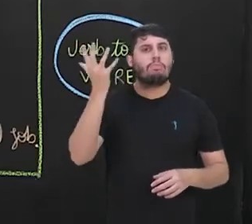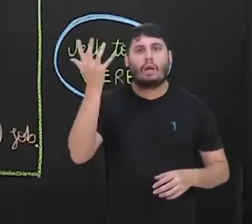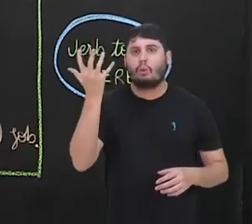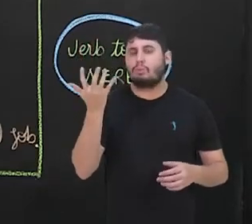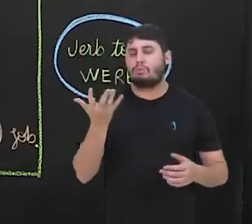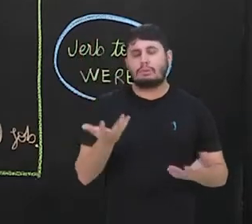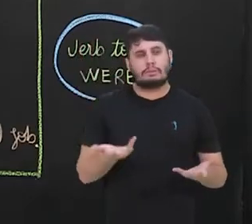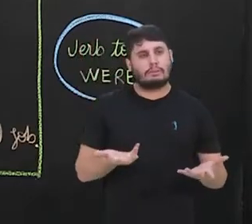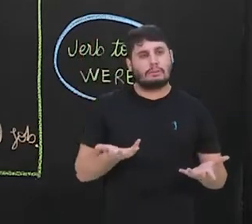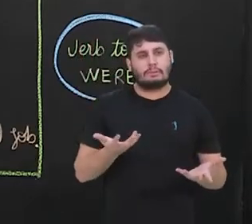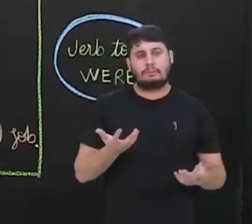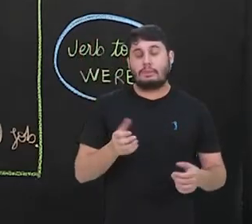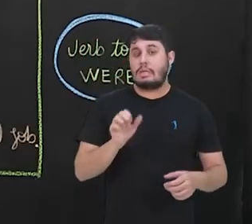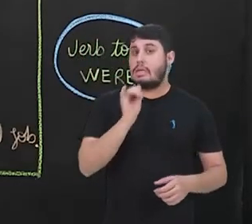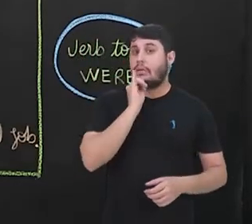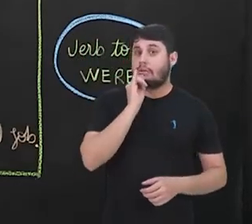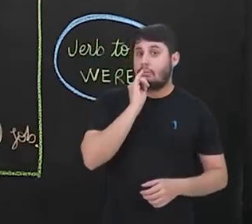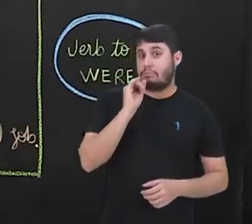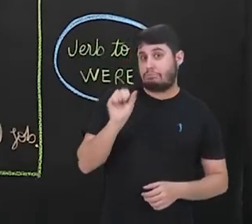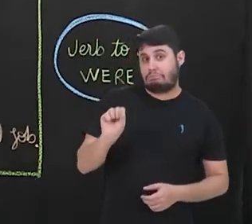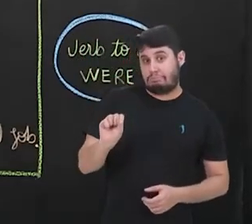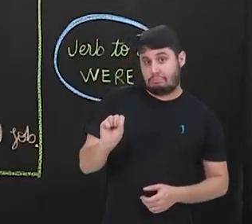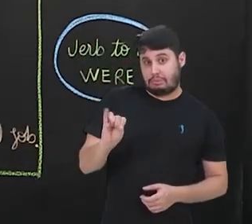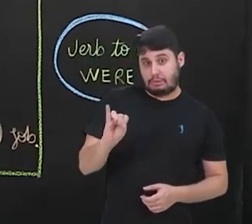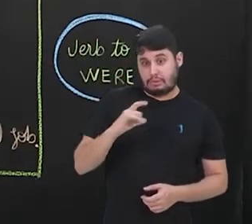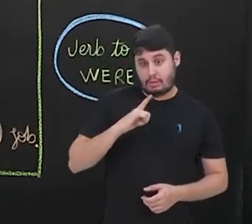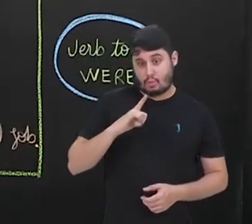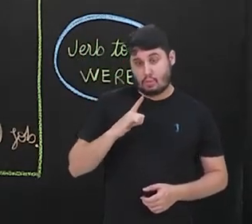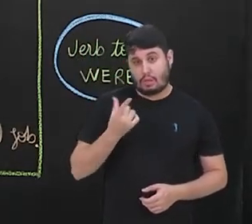compraria um carro. Eu tenho dinheiro? Não.